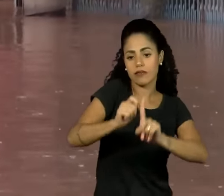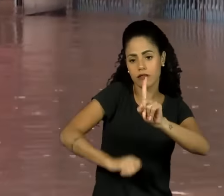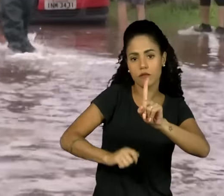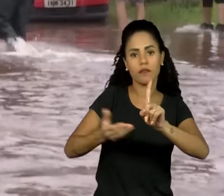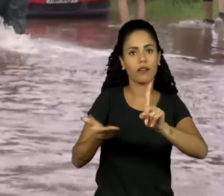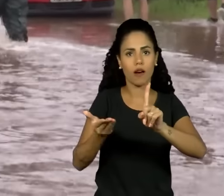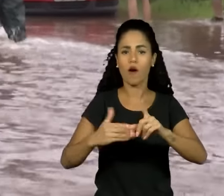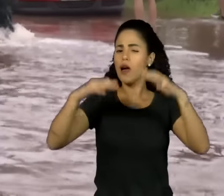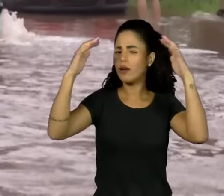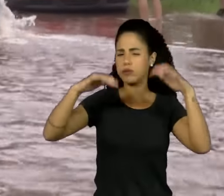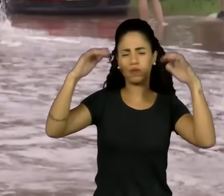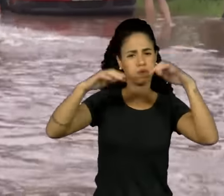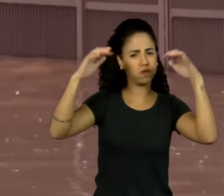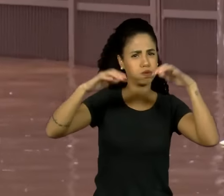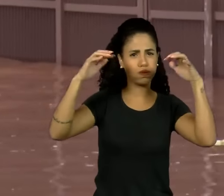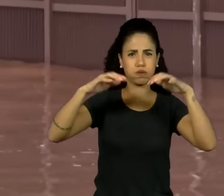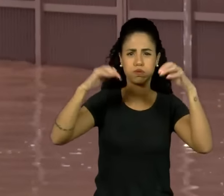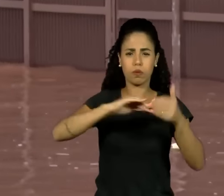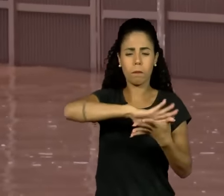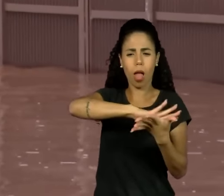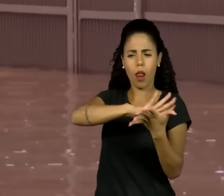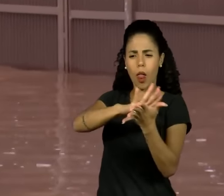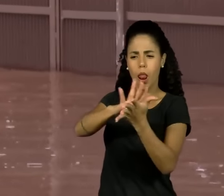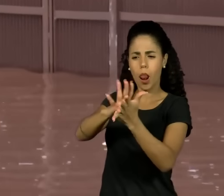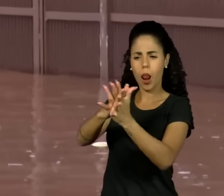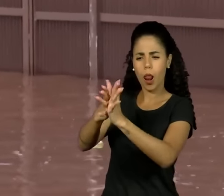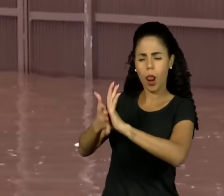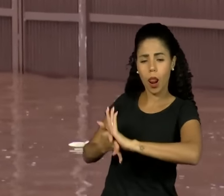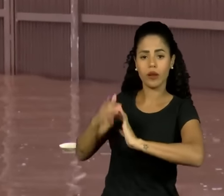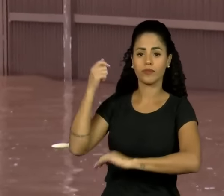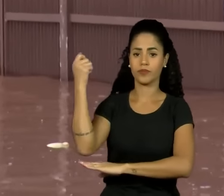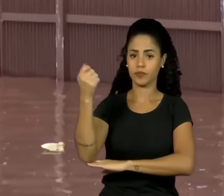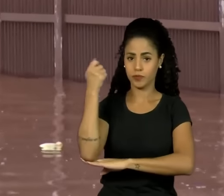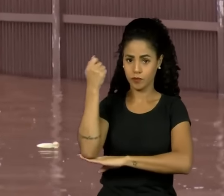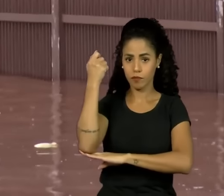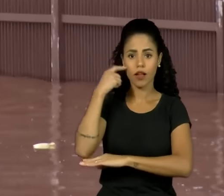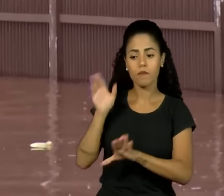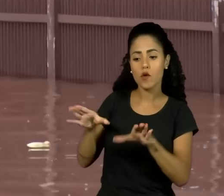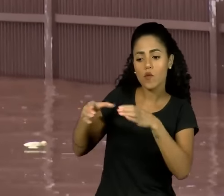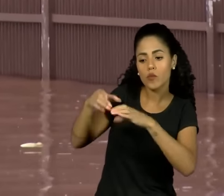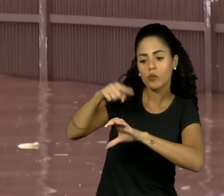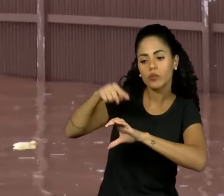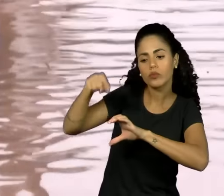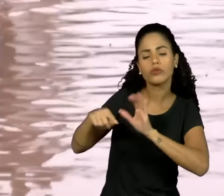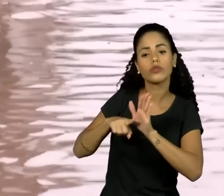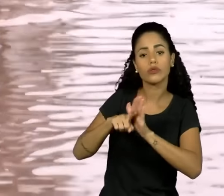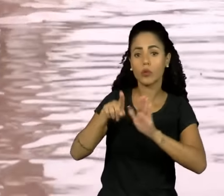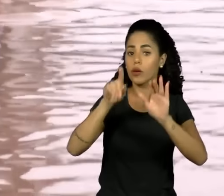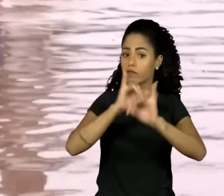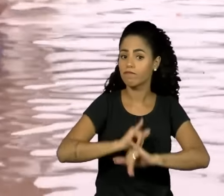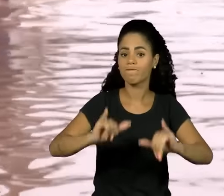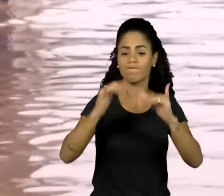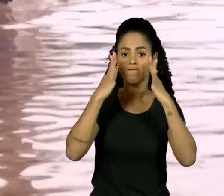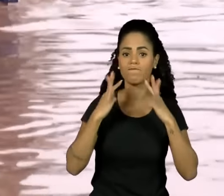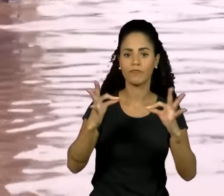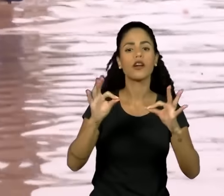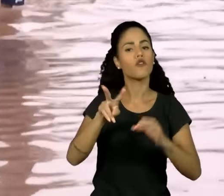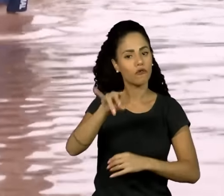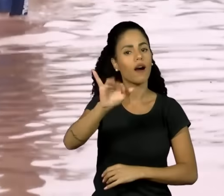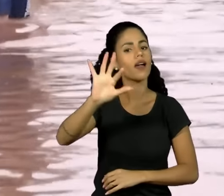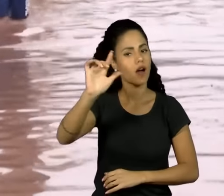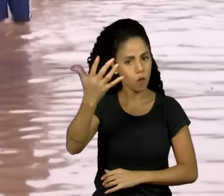cheias devastadoras destruíram parte da Serra Gaúcha. Os cientistas alertam que esses acontecimentos vão se repetir